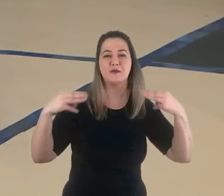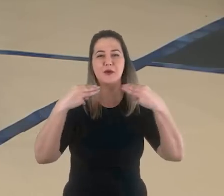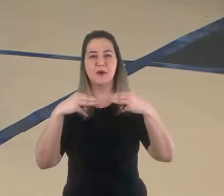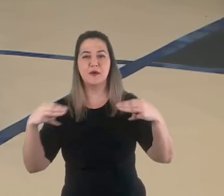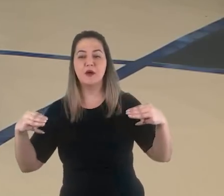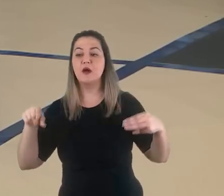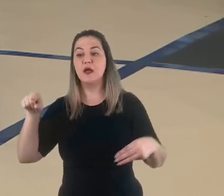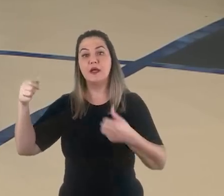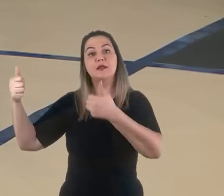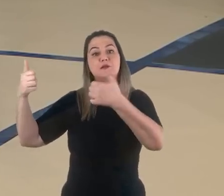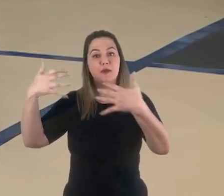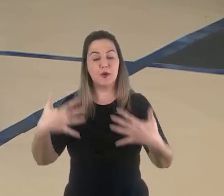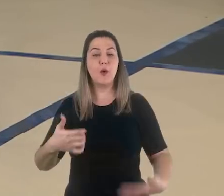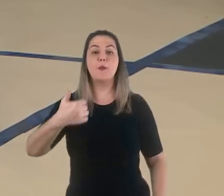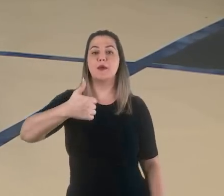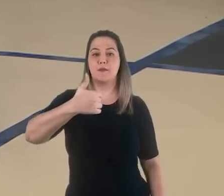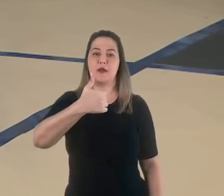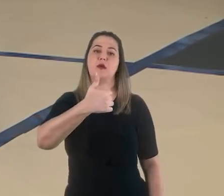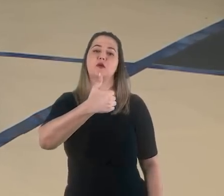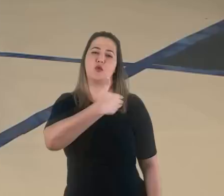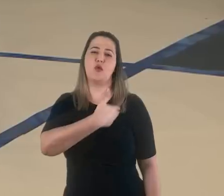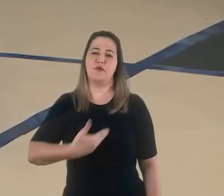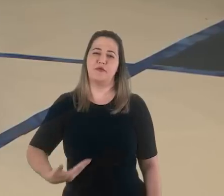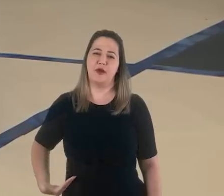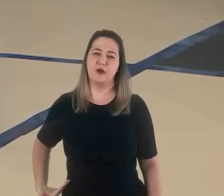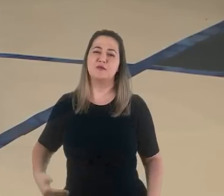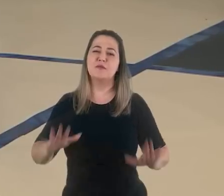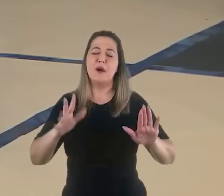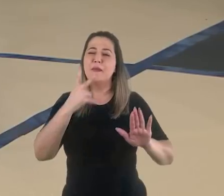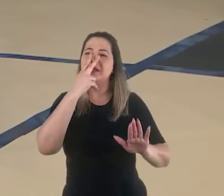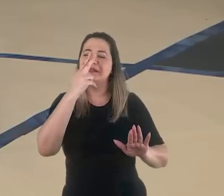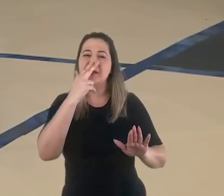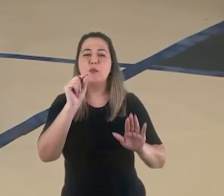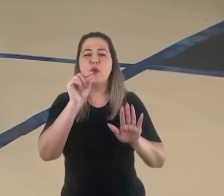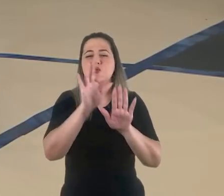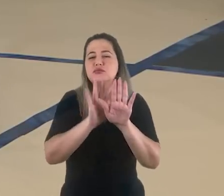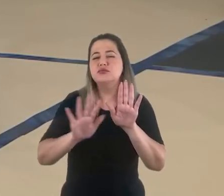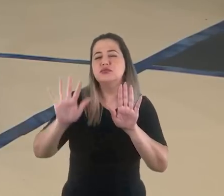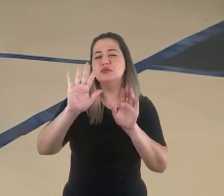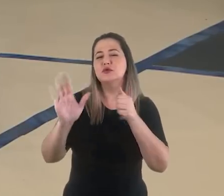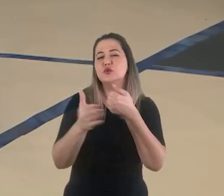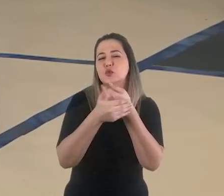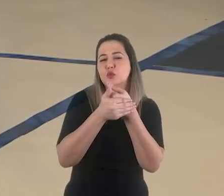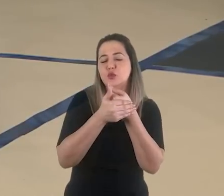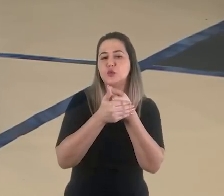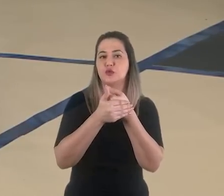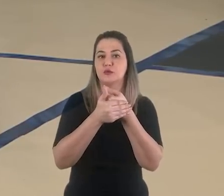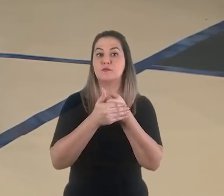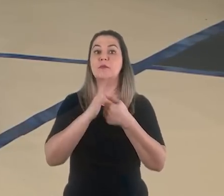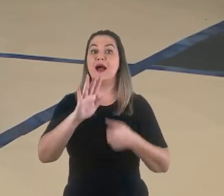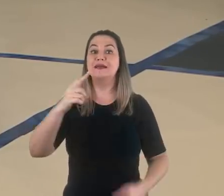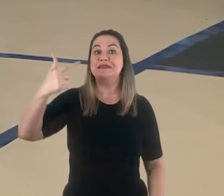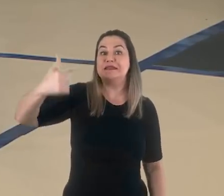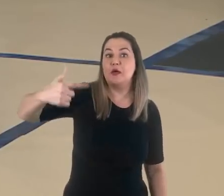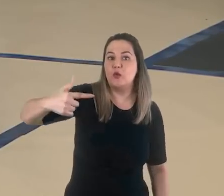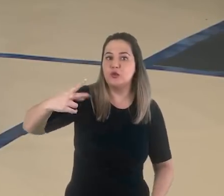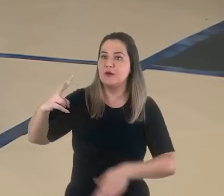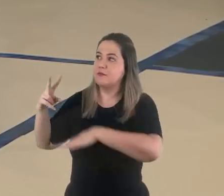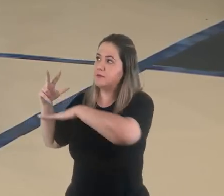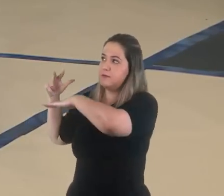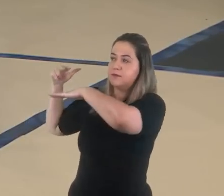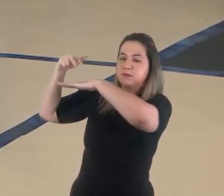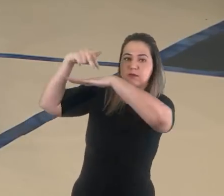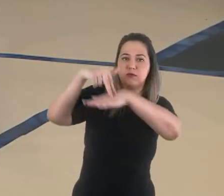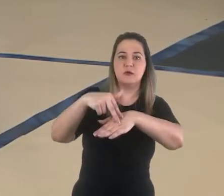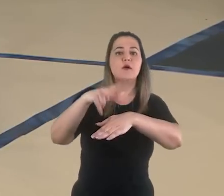mas numa primeira fase, digamos, ainda oculta e de certa forma discreta. Agora, a sua segunda vinda virá